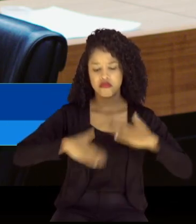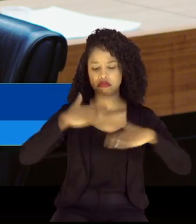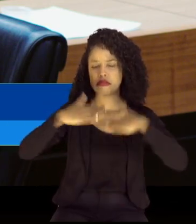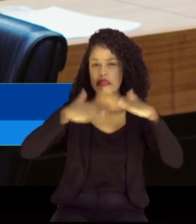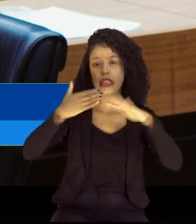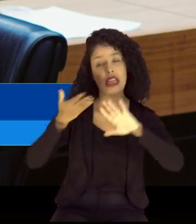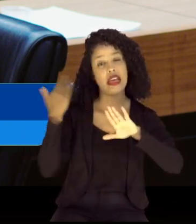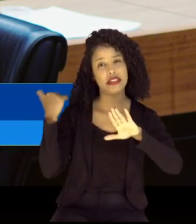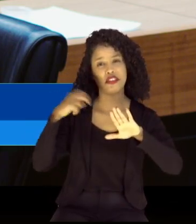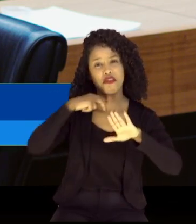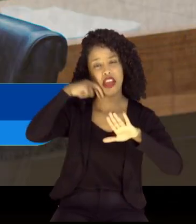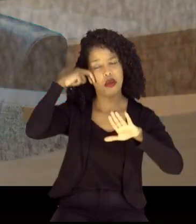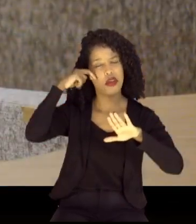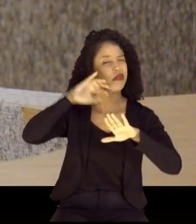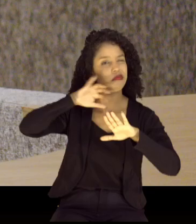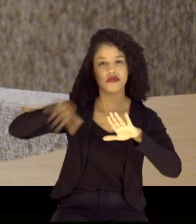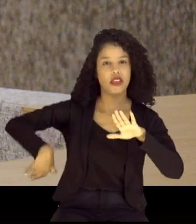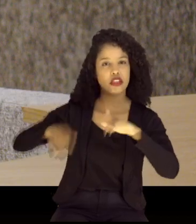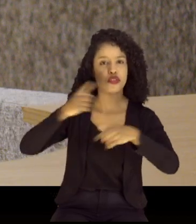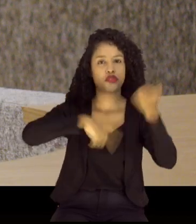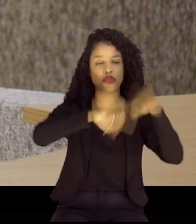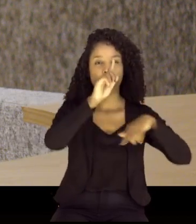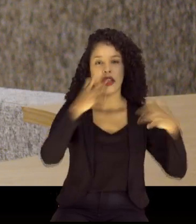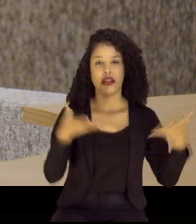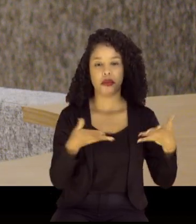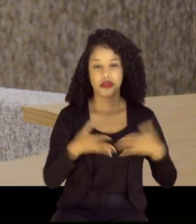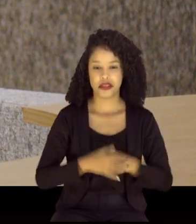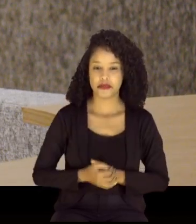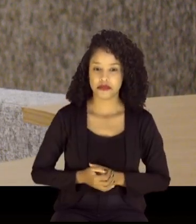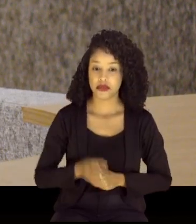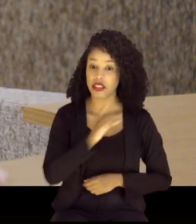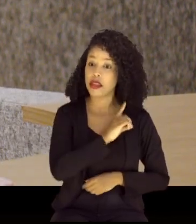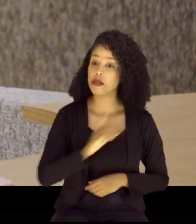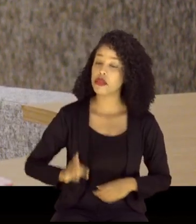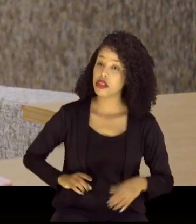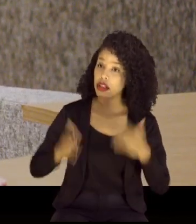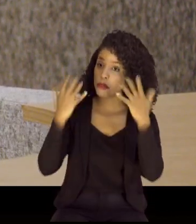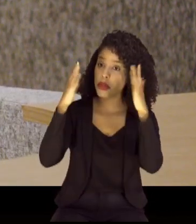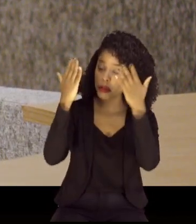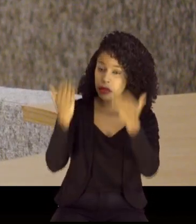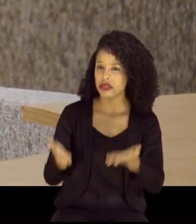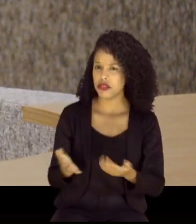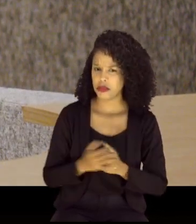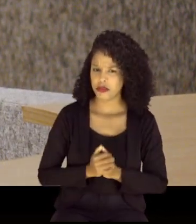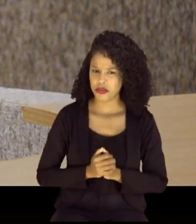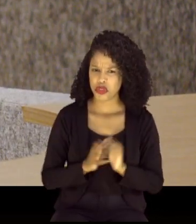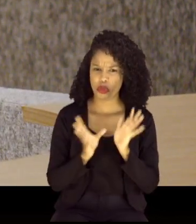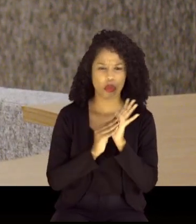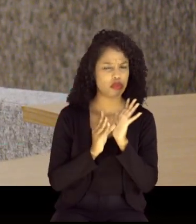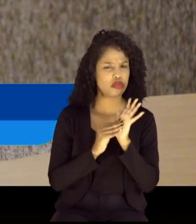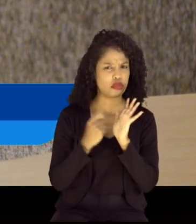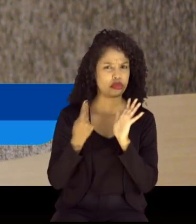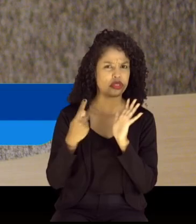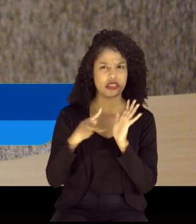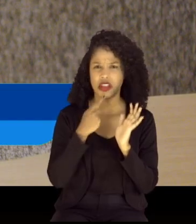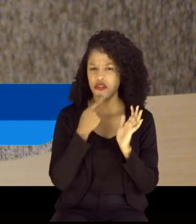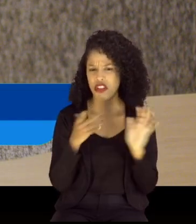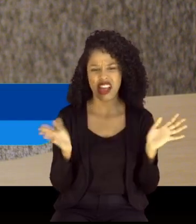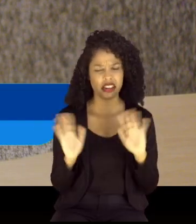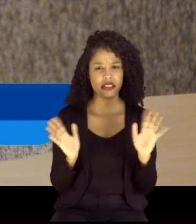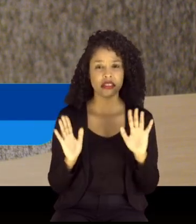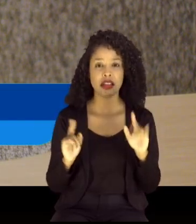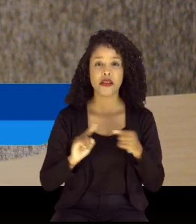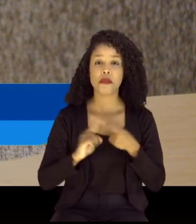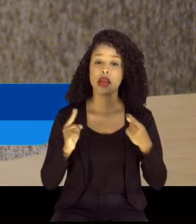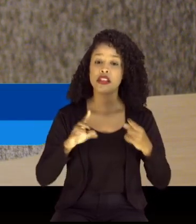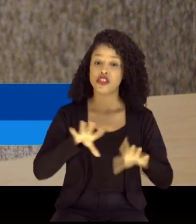que ele passou. Deputado Valdemar Borges, queria lhe parabenizar, não pelo conteúdo da fala de hoje, mas